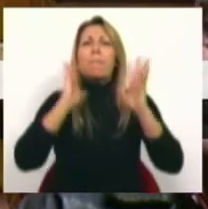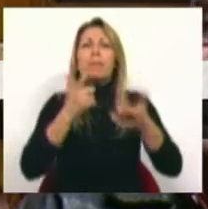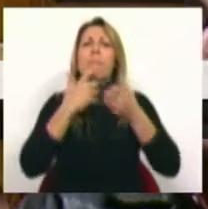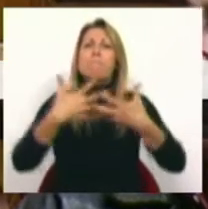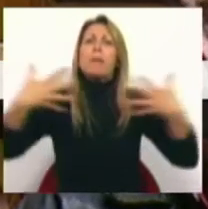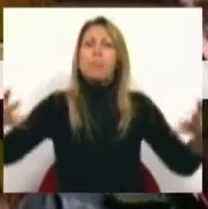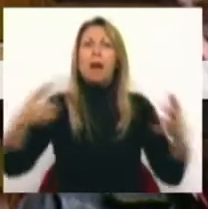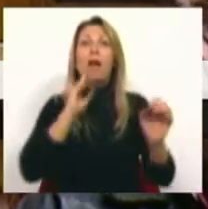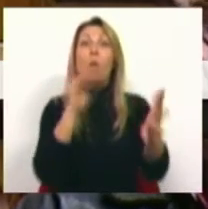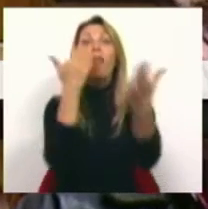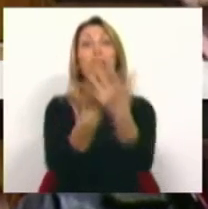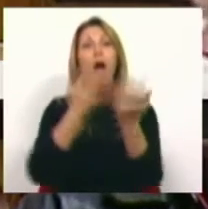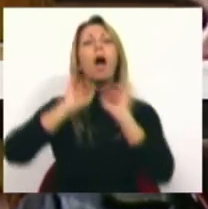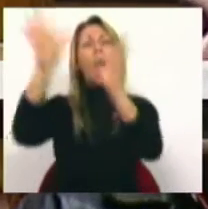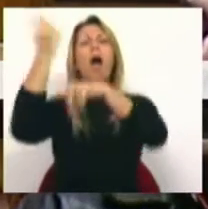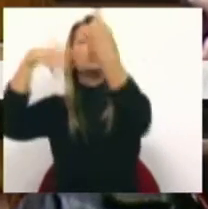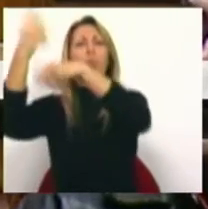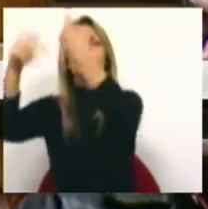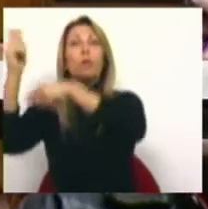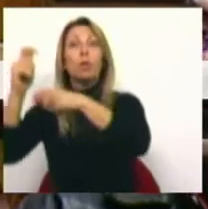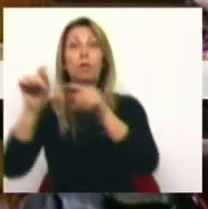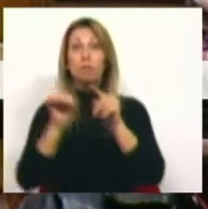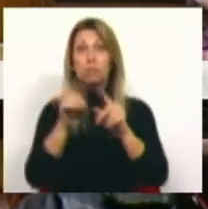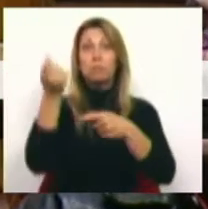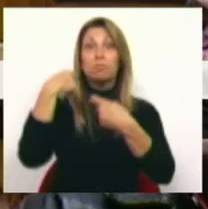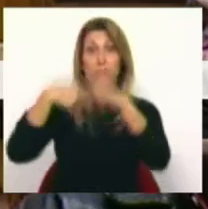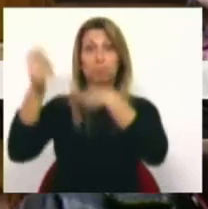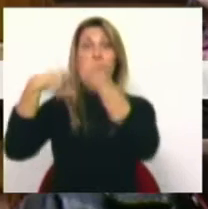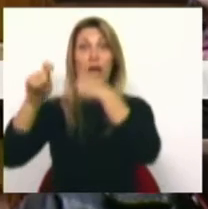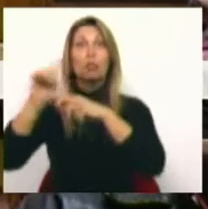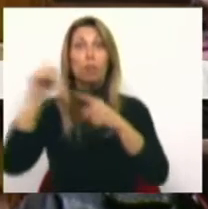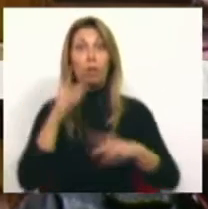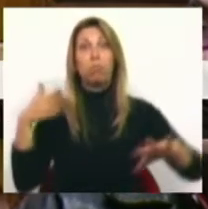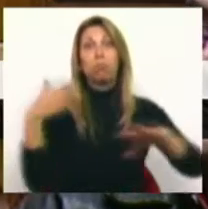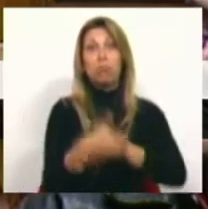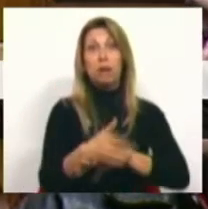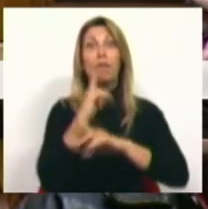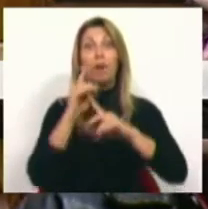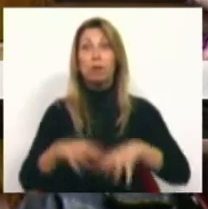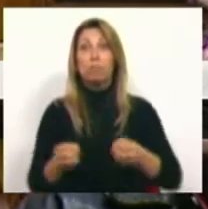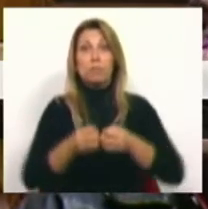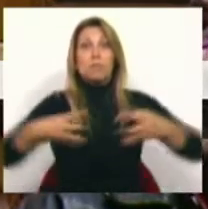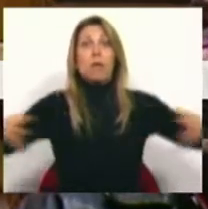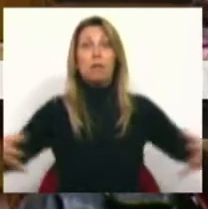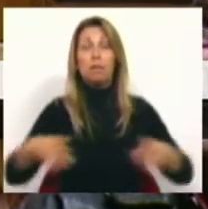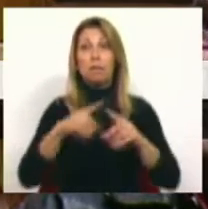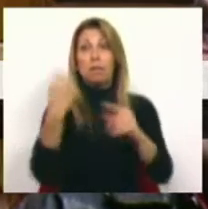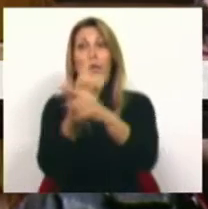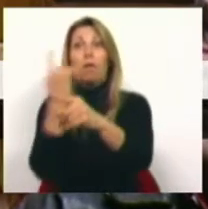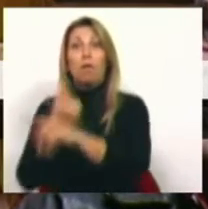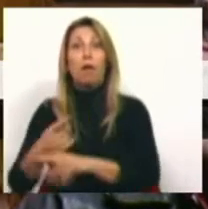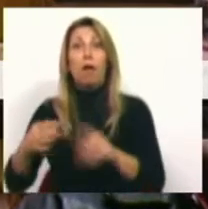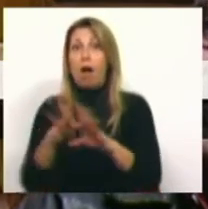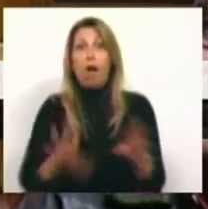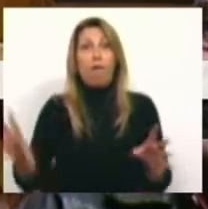dimensão exportadora só se consegue através do crescimento orgânico e da fusão. Não há outras formas cooperativas, associativas